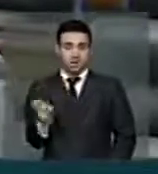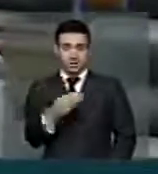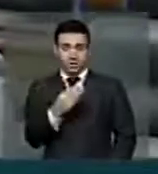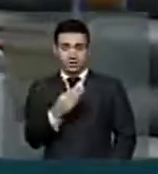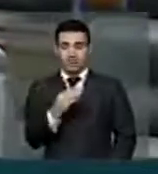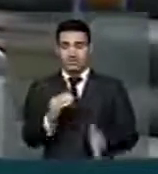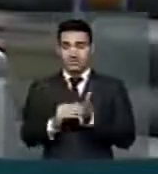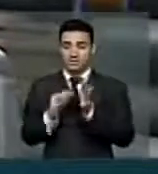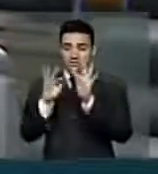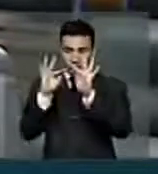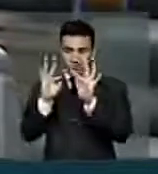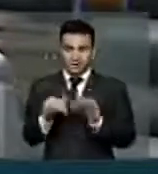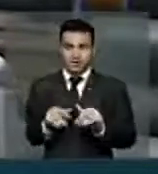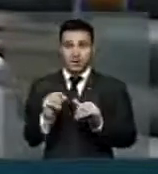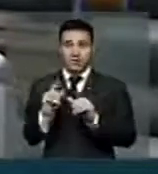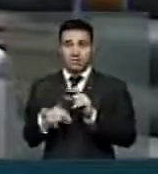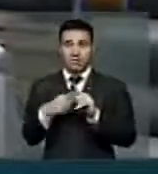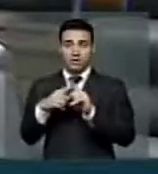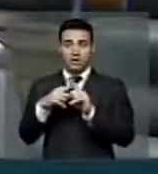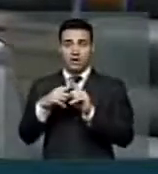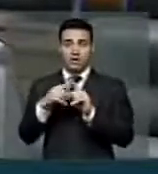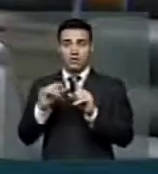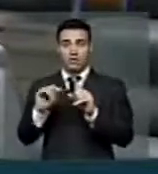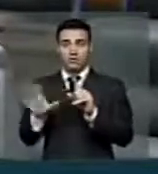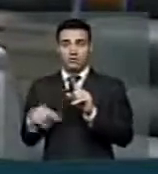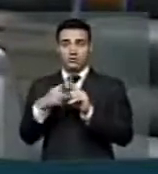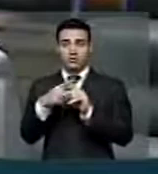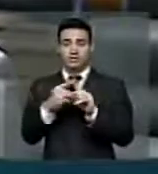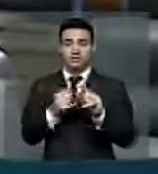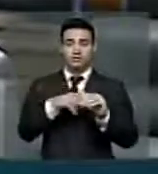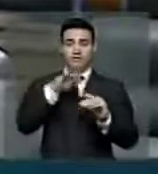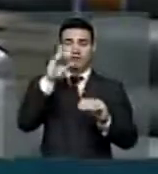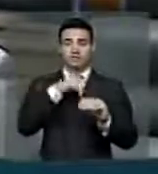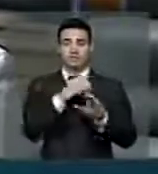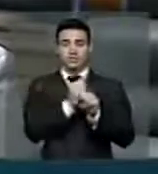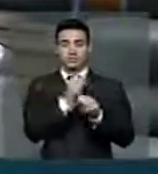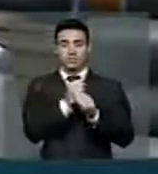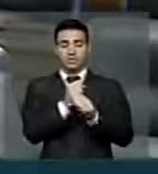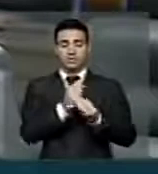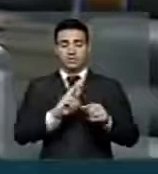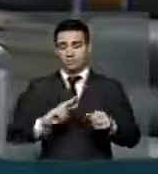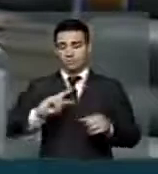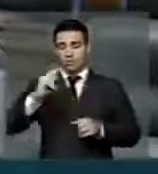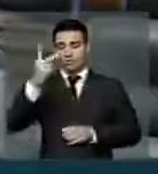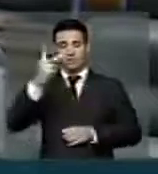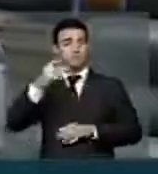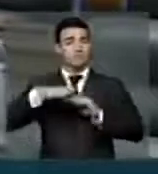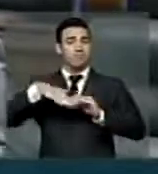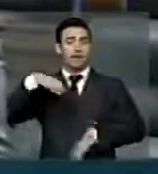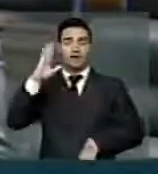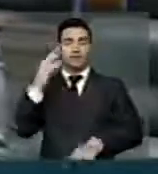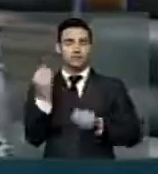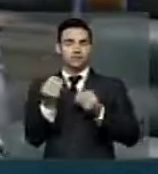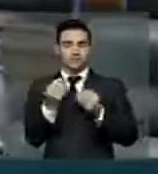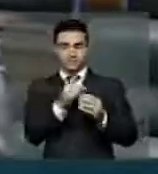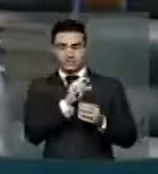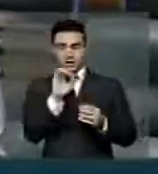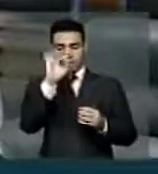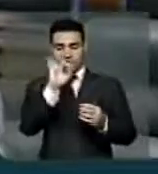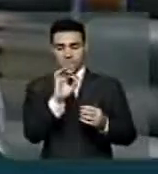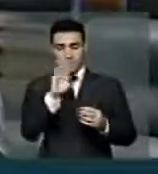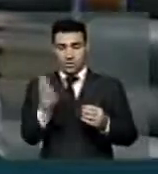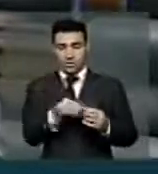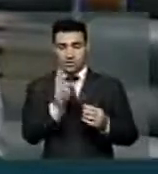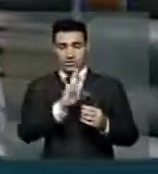custo final o Aditivo é maior do que o orçamento Inicial está do seu mais do que o dobro do orçamento Inicial com 100 milhões